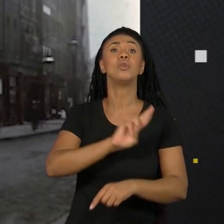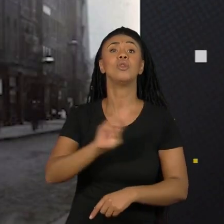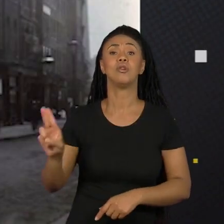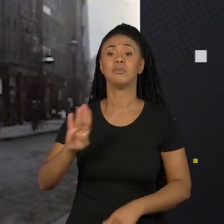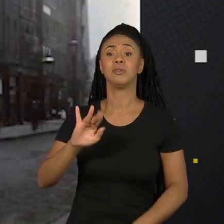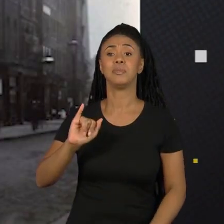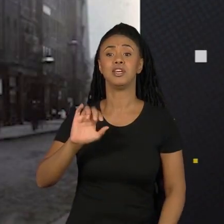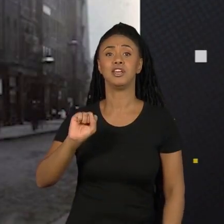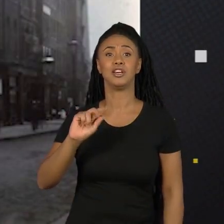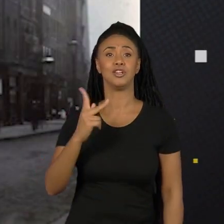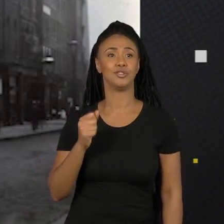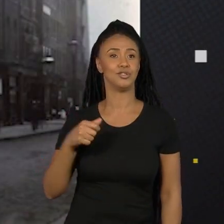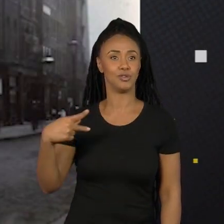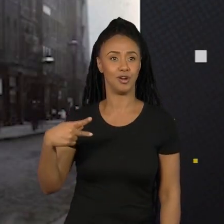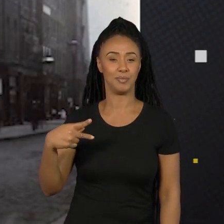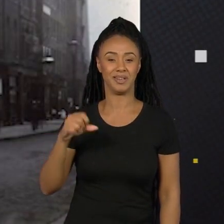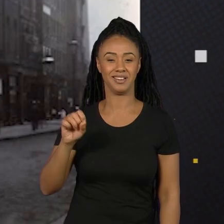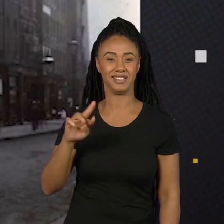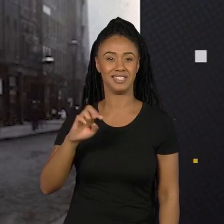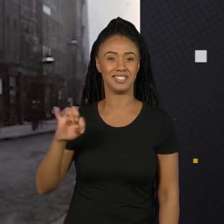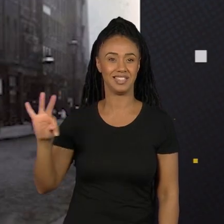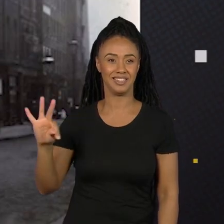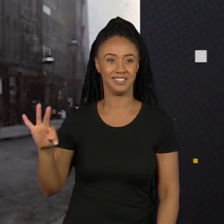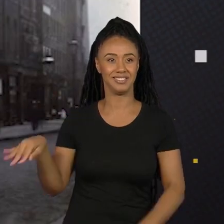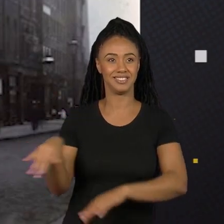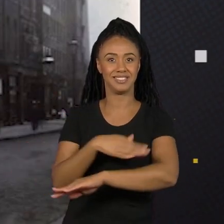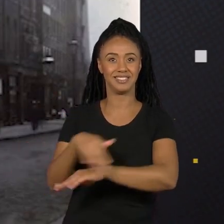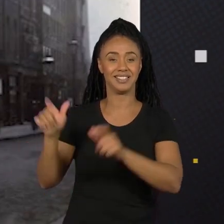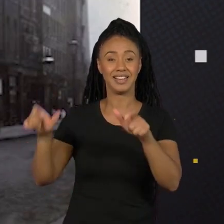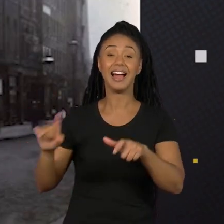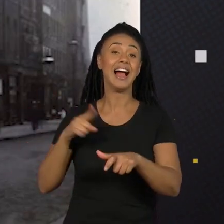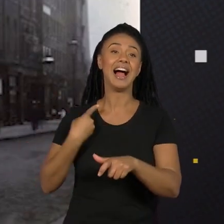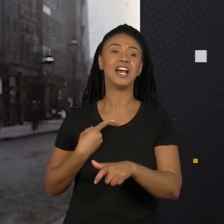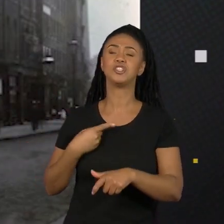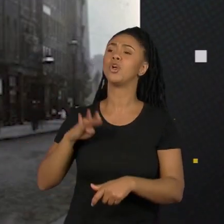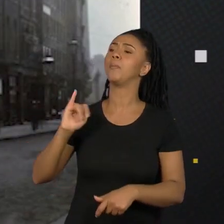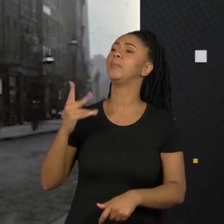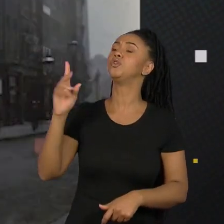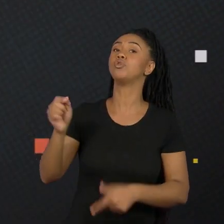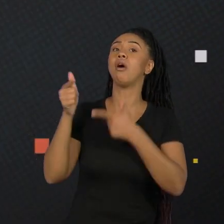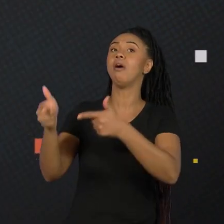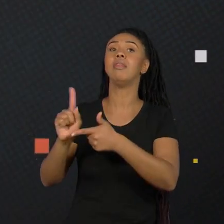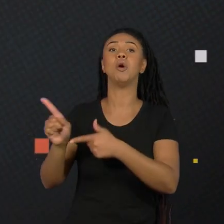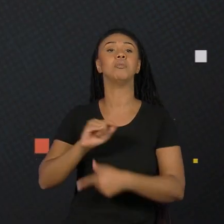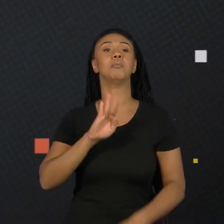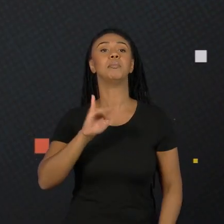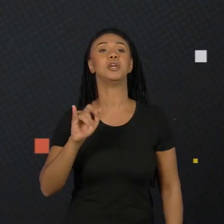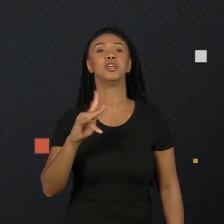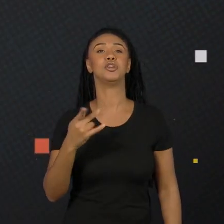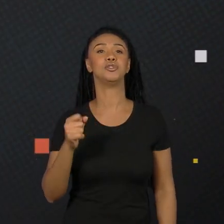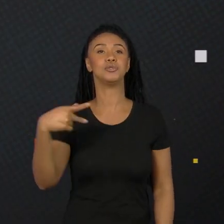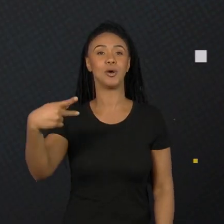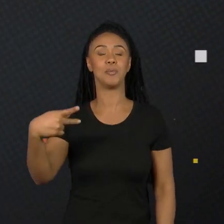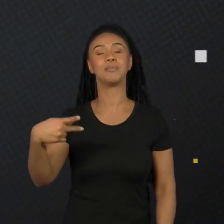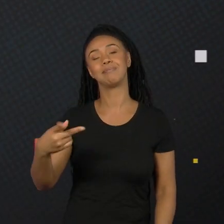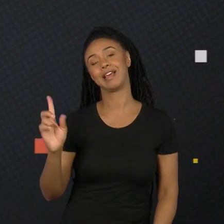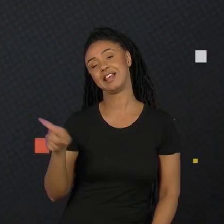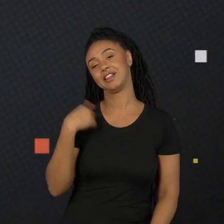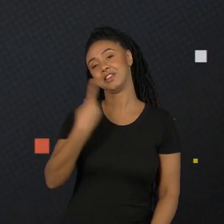Street. Então, em vez de chamar o bicho, nós chamamos de Bishop. O